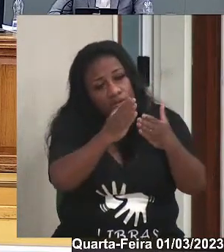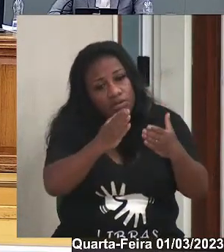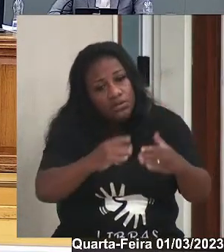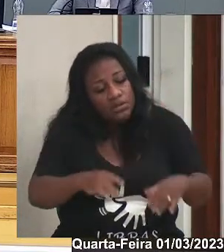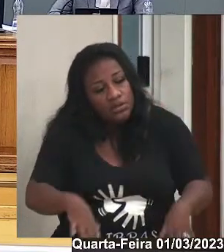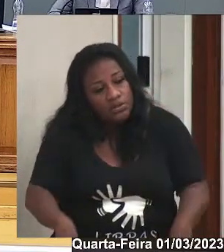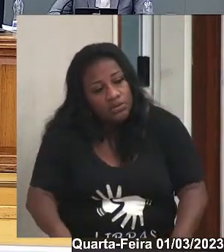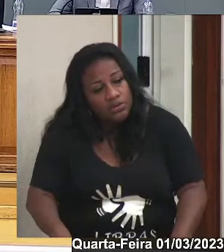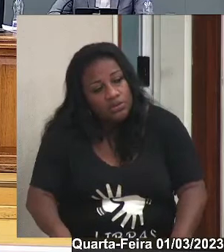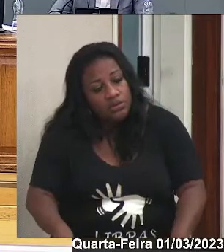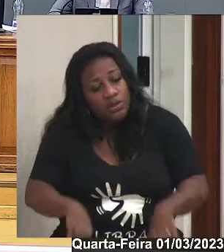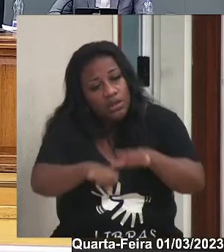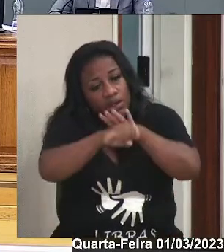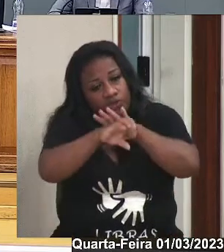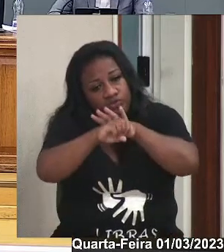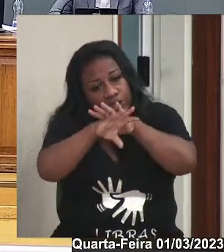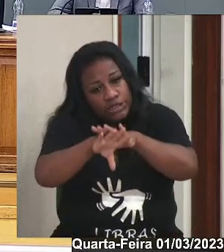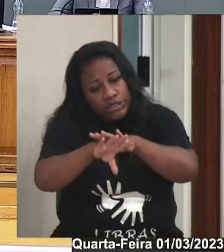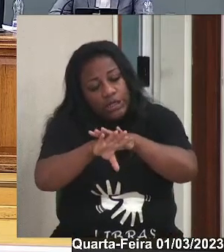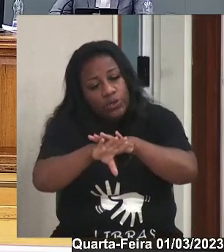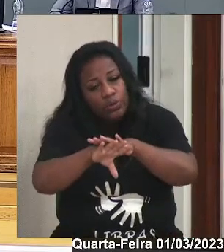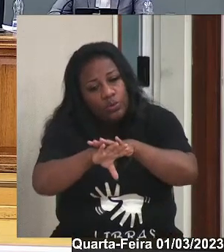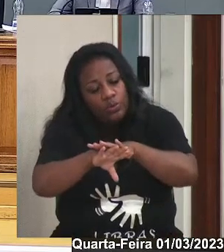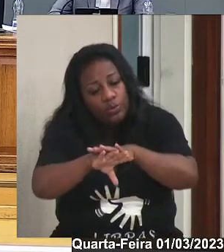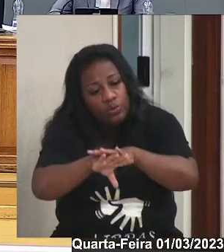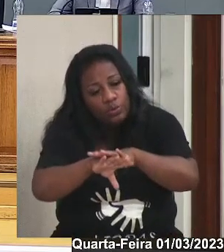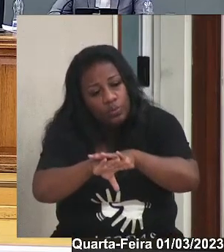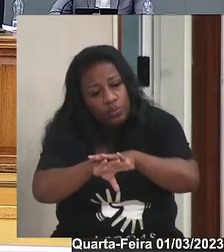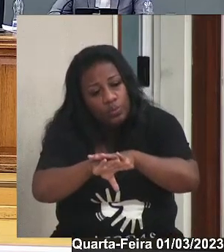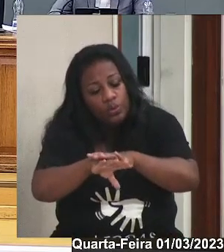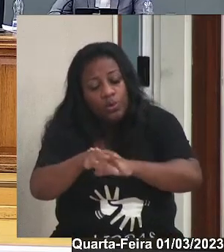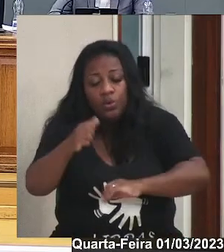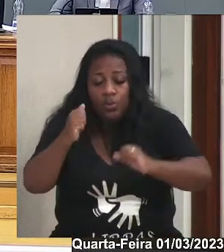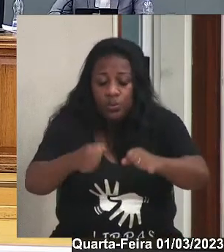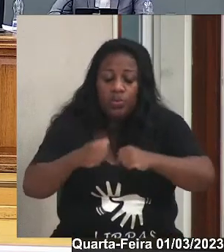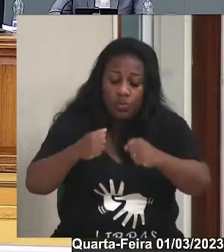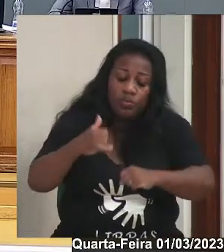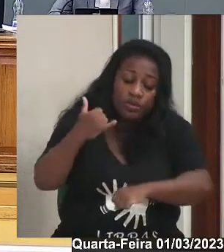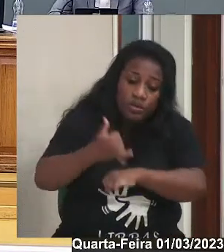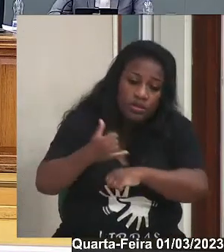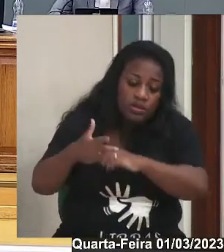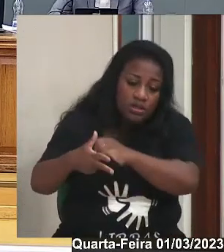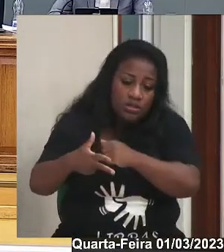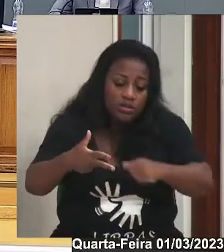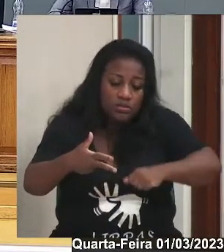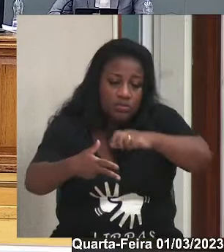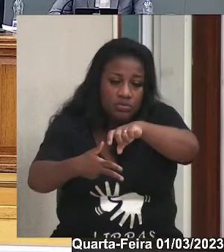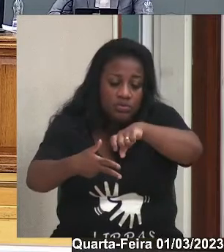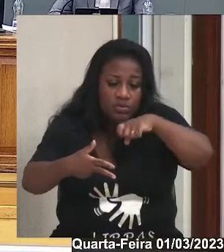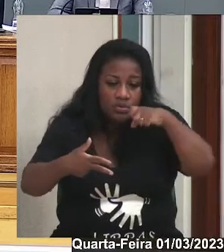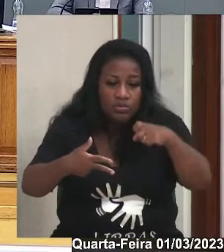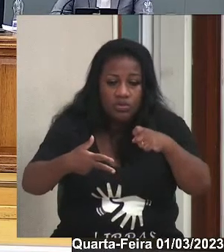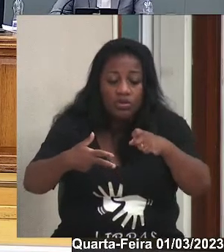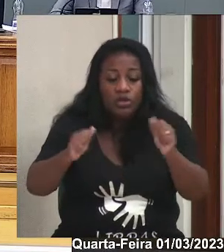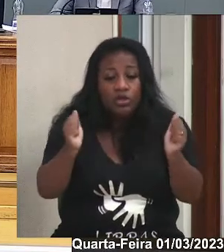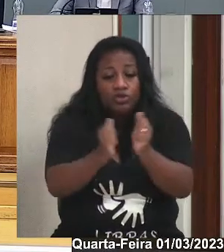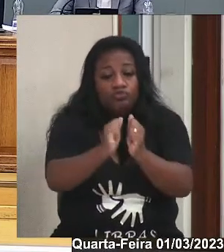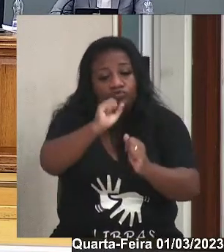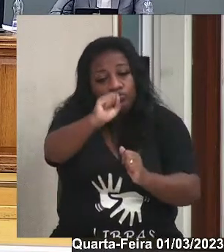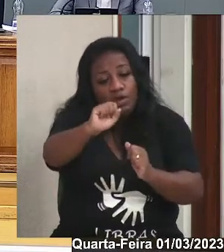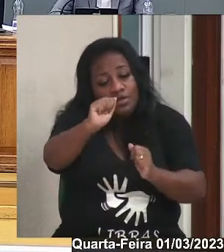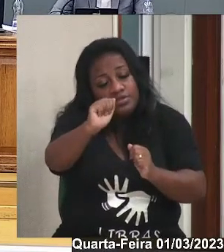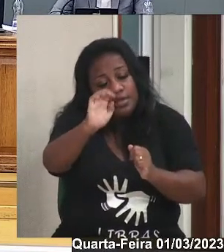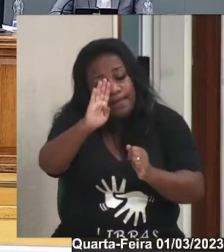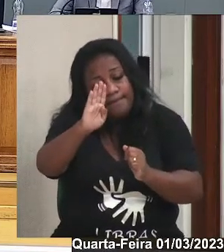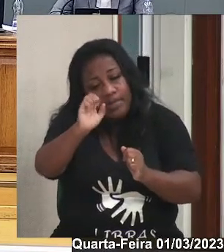06826/440. Indicação 47/2003. Indica ao chefe do Poder Executivo Municipal que seja efetuado estudo junto à Sabesp